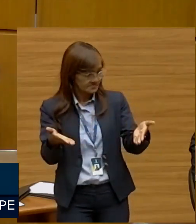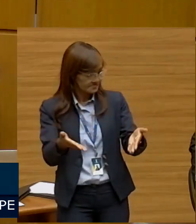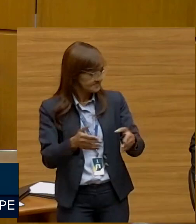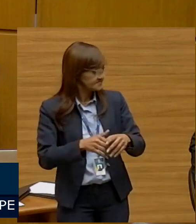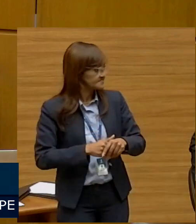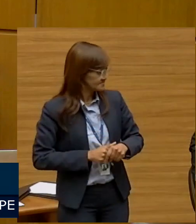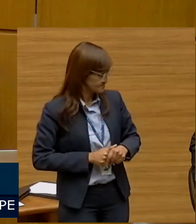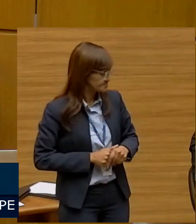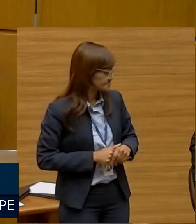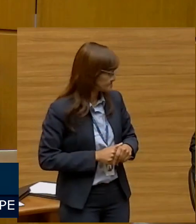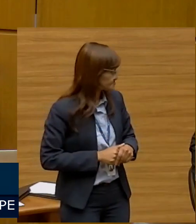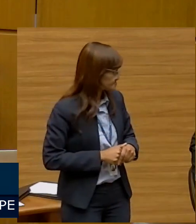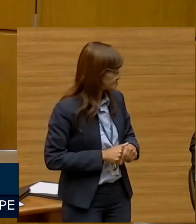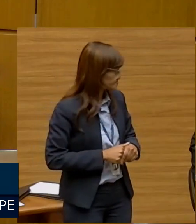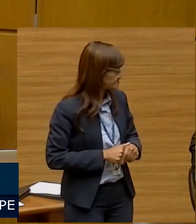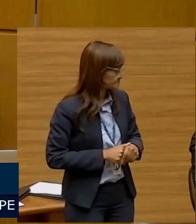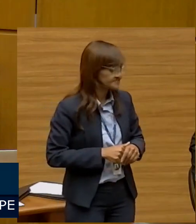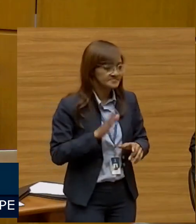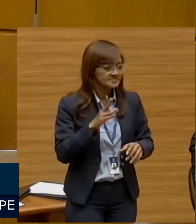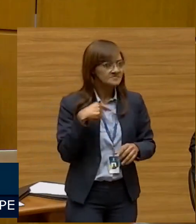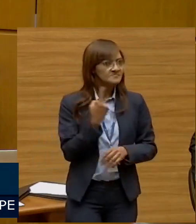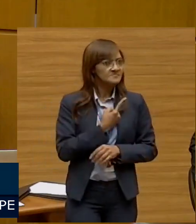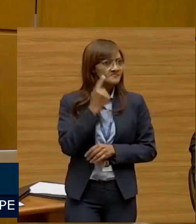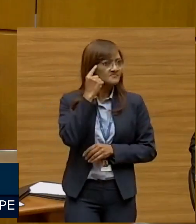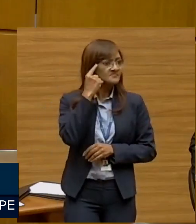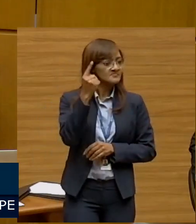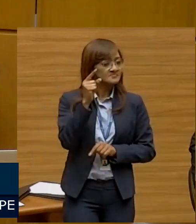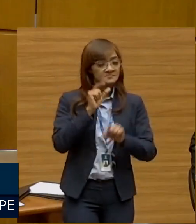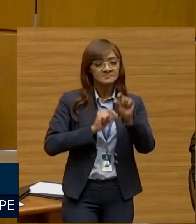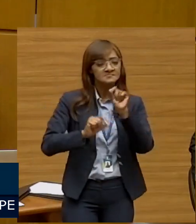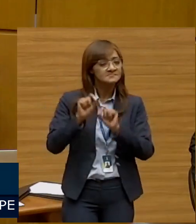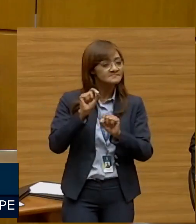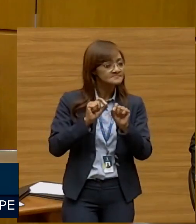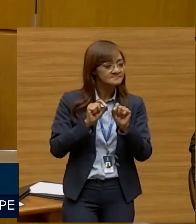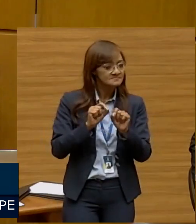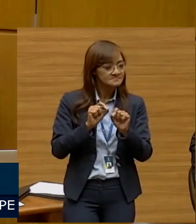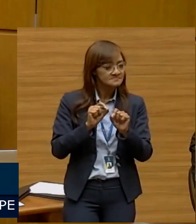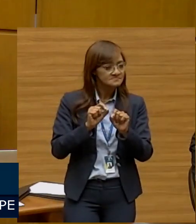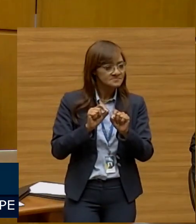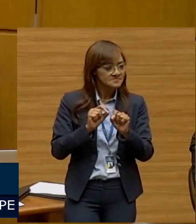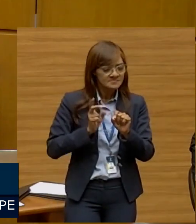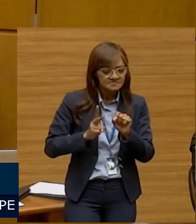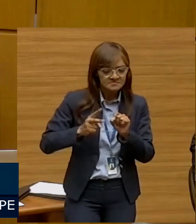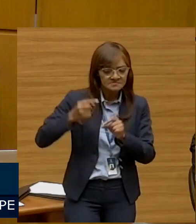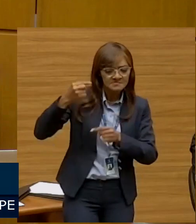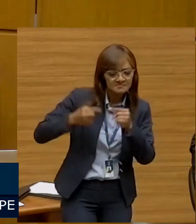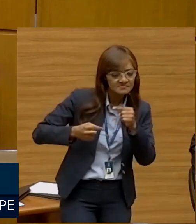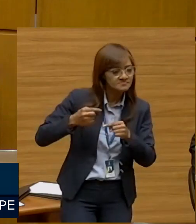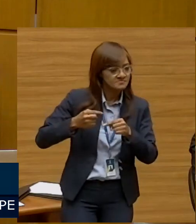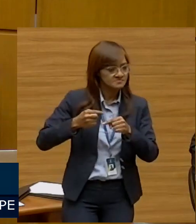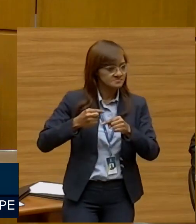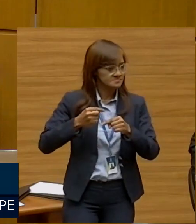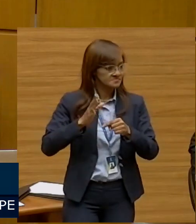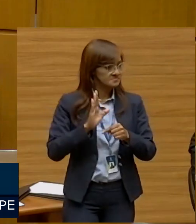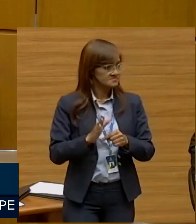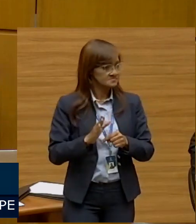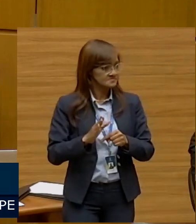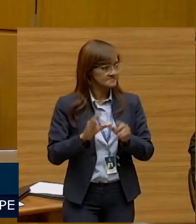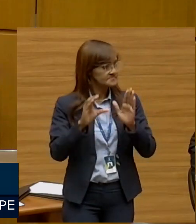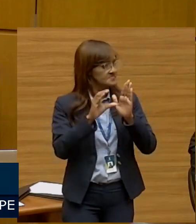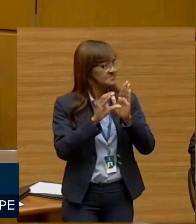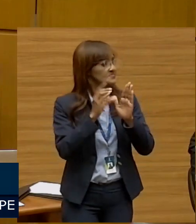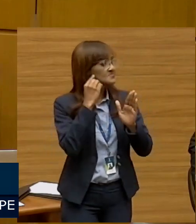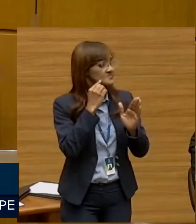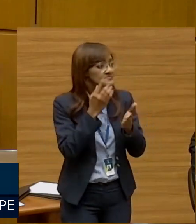hoje, né, Elinda, a gente pensou em trazer um debate que é sempre recorrente quando a gente atende a comunidade